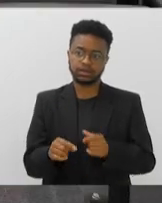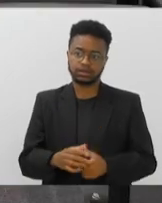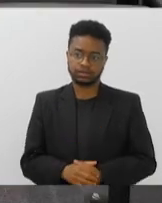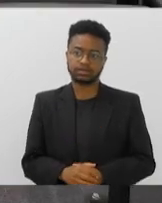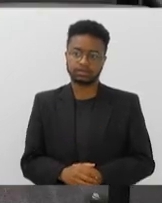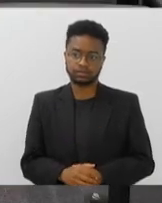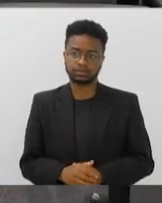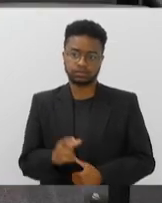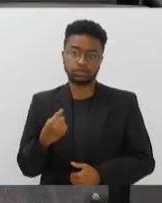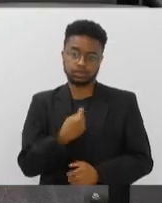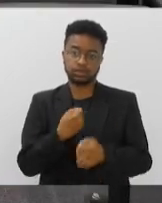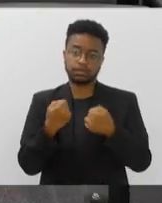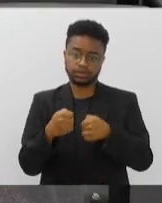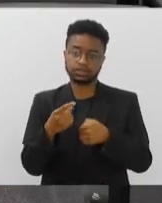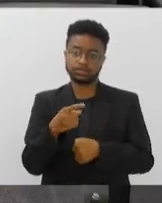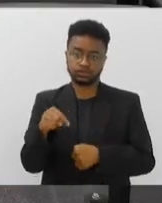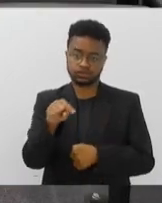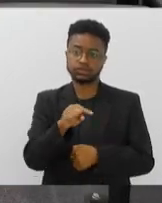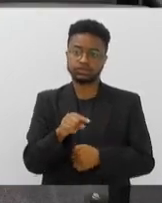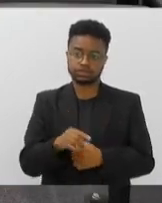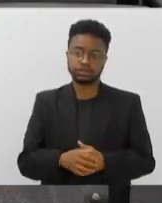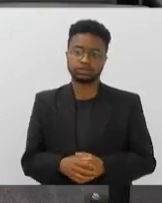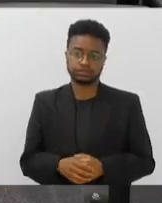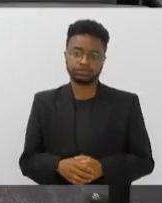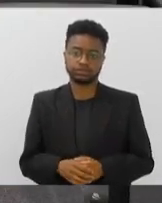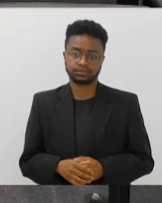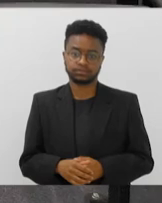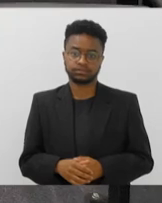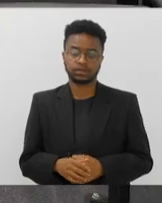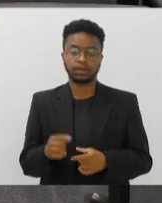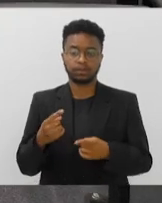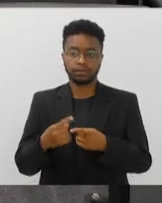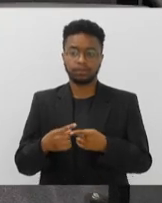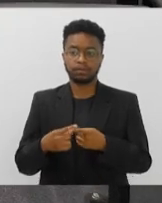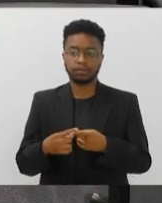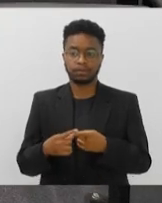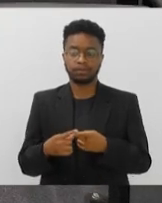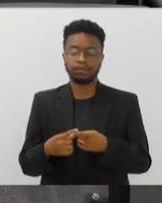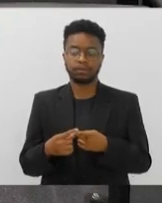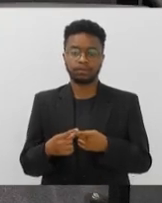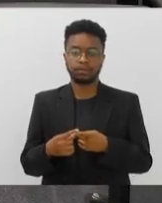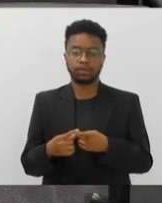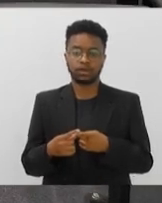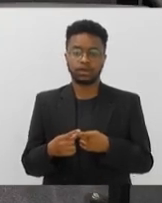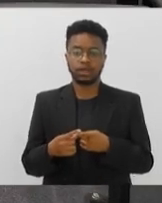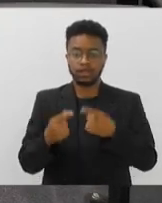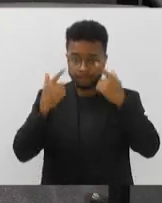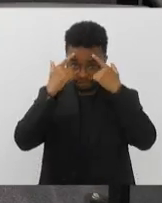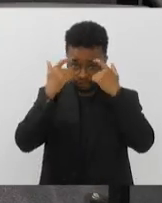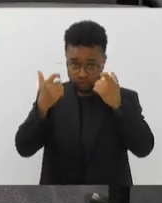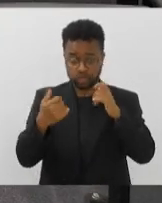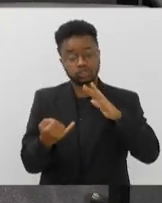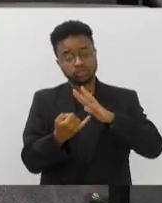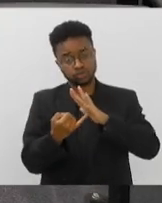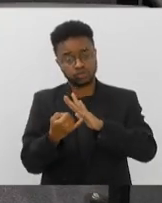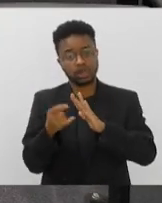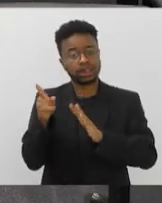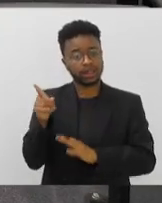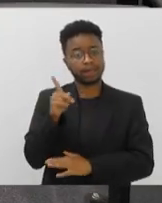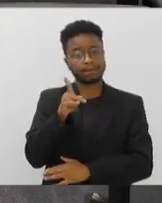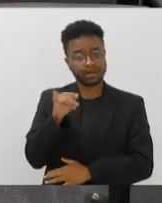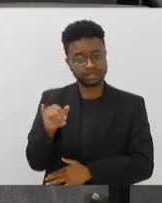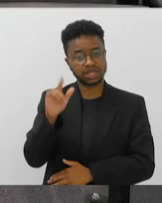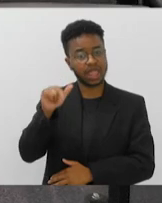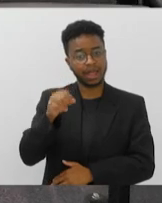que a gente precisa de vocês para também conseguir trabal lado as violações e eh as violências institucionais de Parati elas são